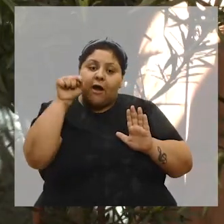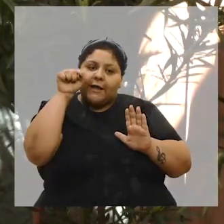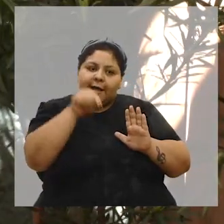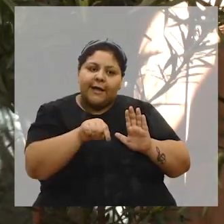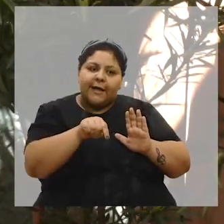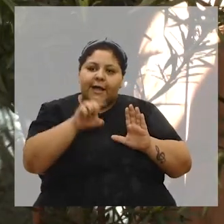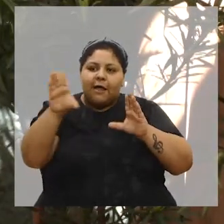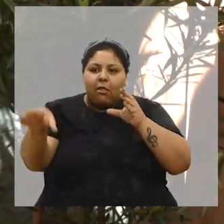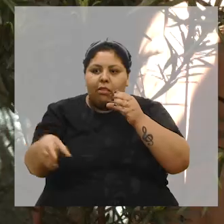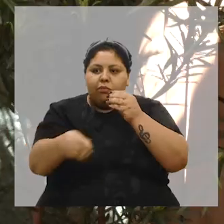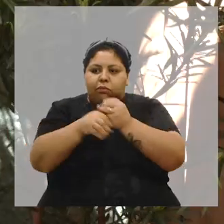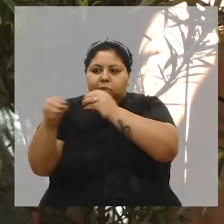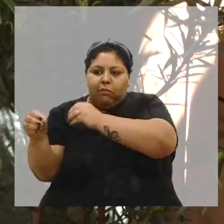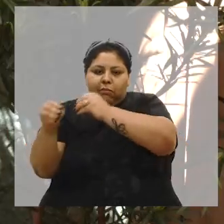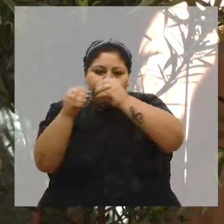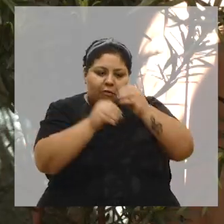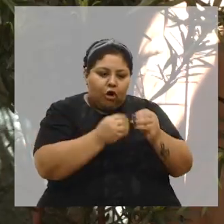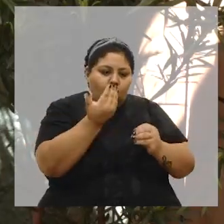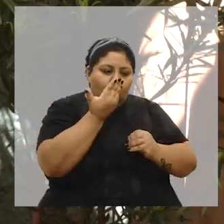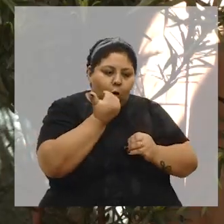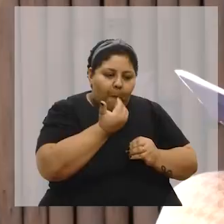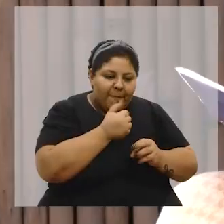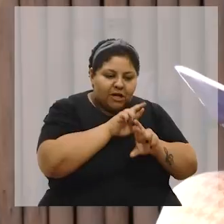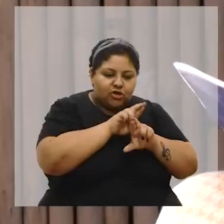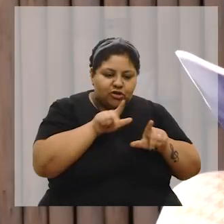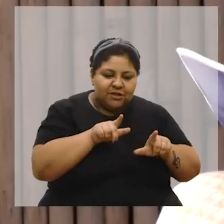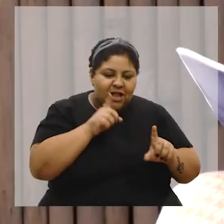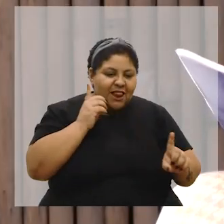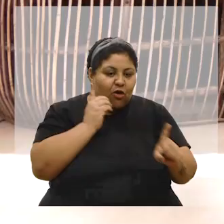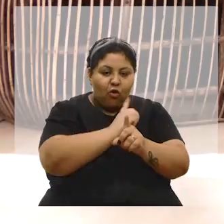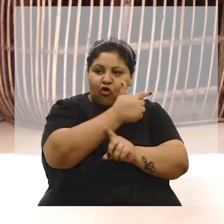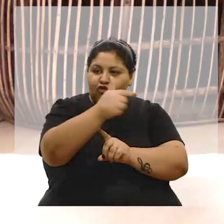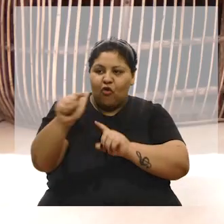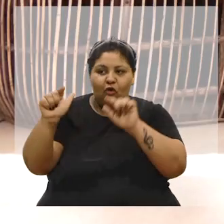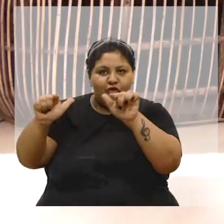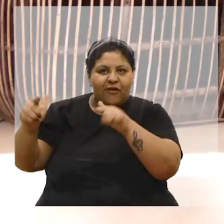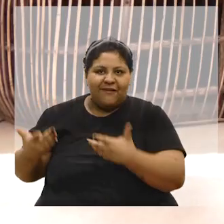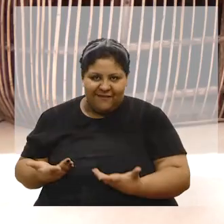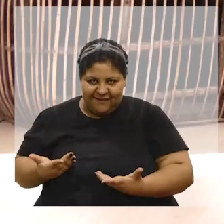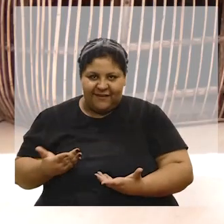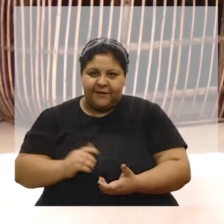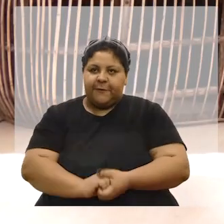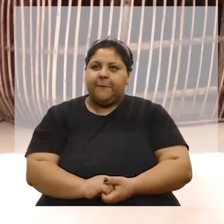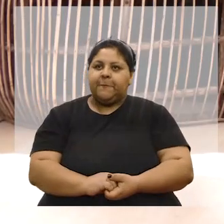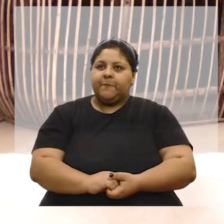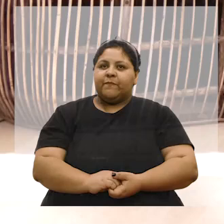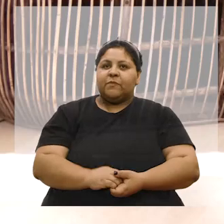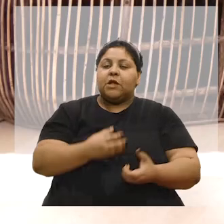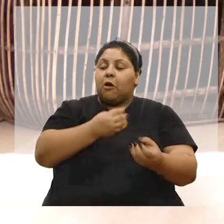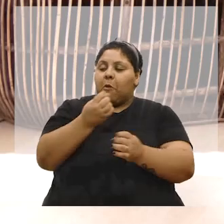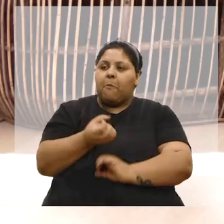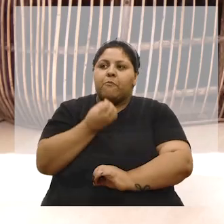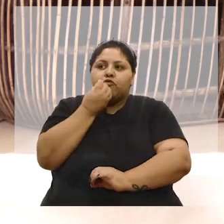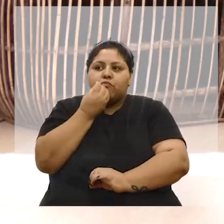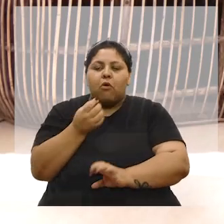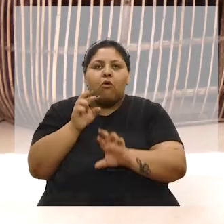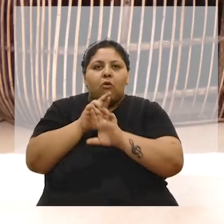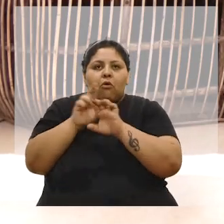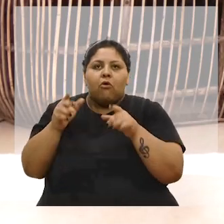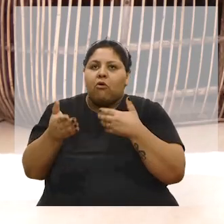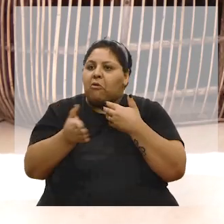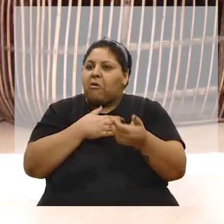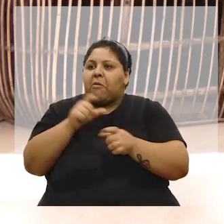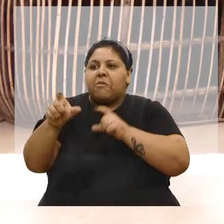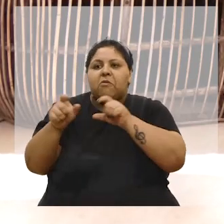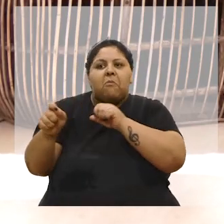o que agrega a pessoa ir até o local, comer uma coisa diferente que ela não encontra em outros locais. Eu acho que também é muito bom, é muito diferente